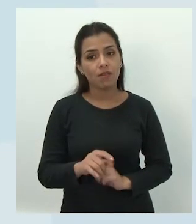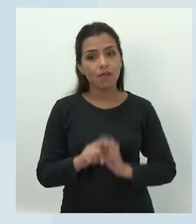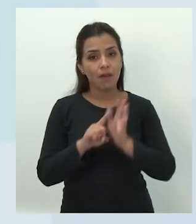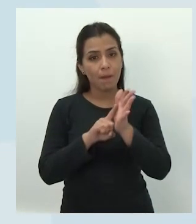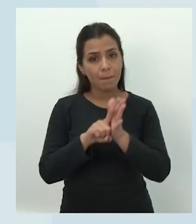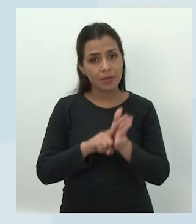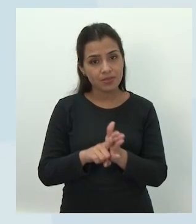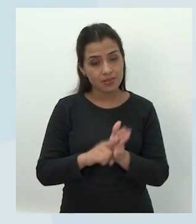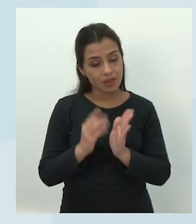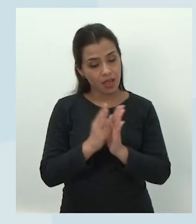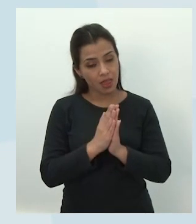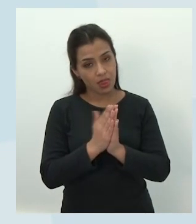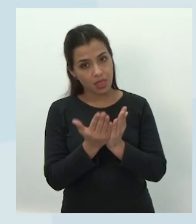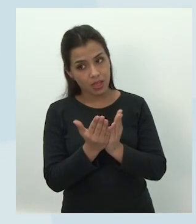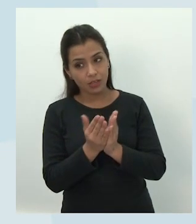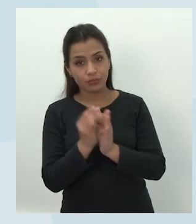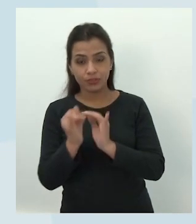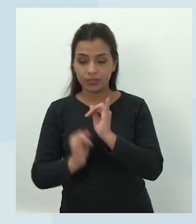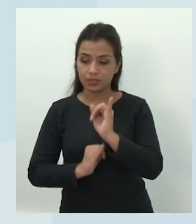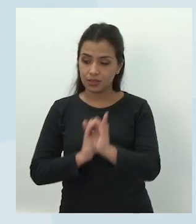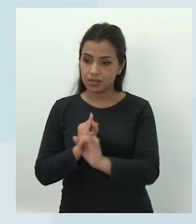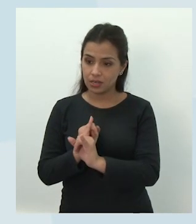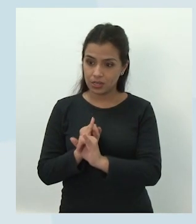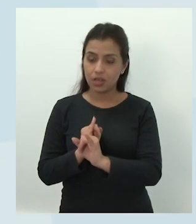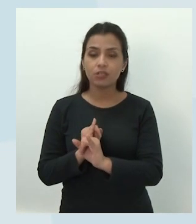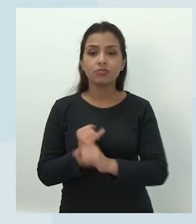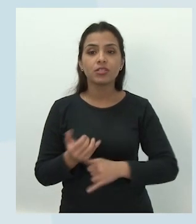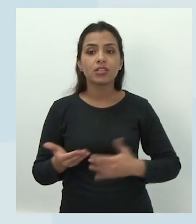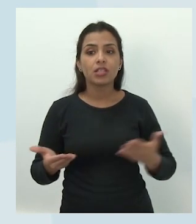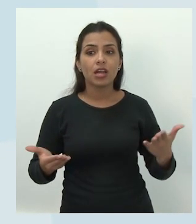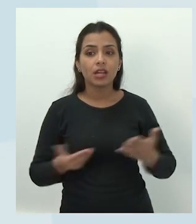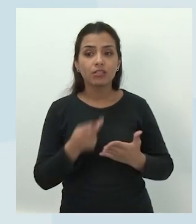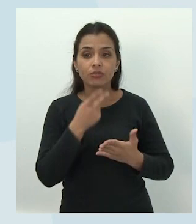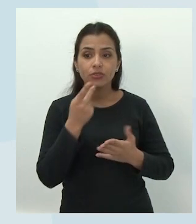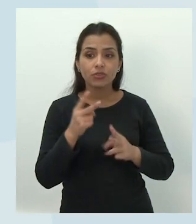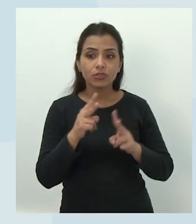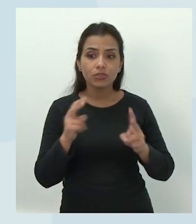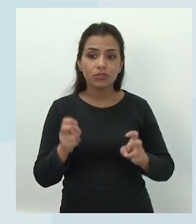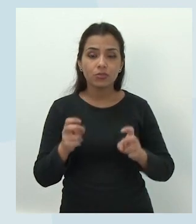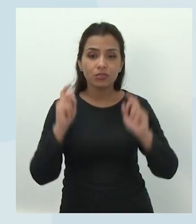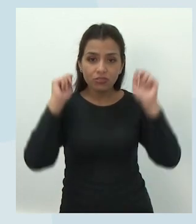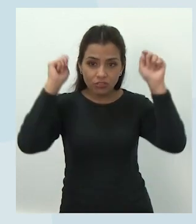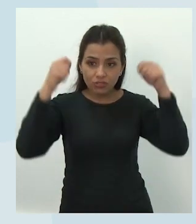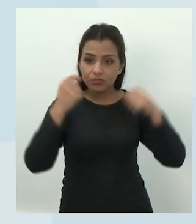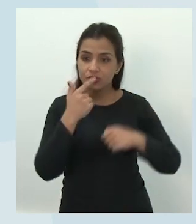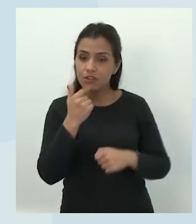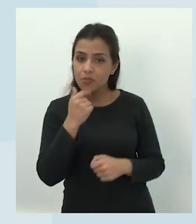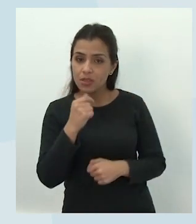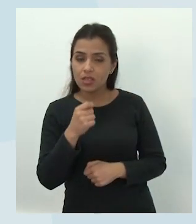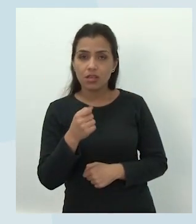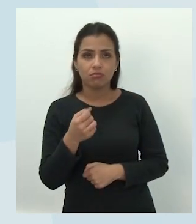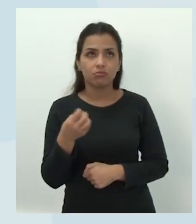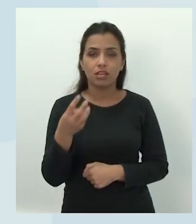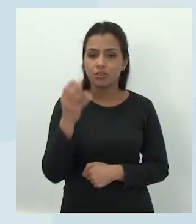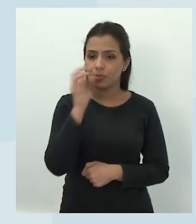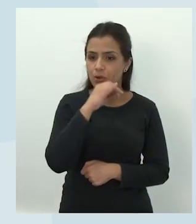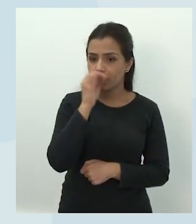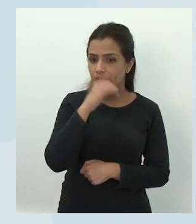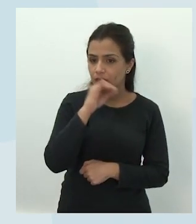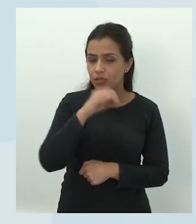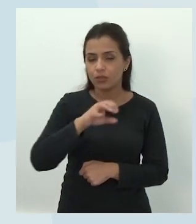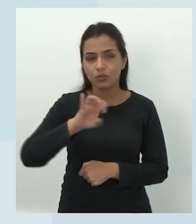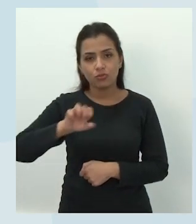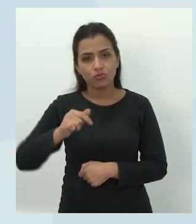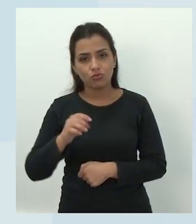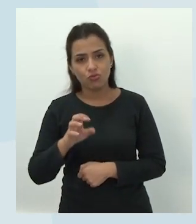uma história conhecida para escrever o roteiro de vocês. Aqui a gente citou o Chapeuzinho Vermelho. Vocês podem escrever Três Porquinhos, Joãozinho e Maria, né? Pode ser qualquer